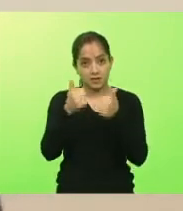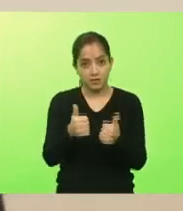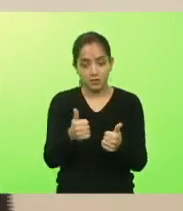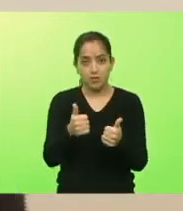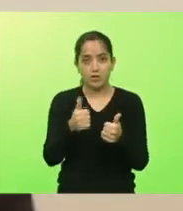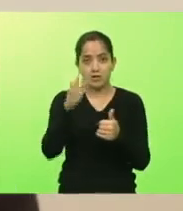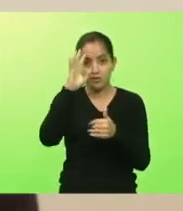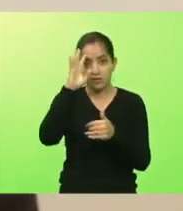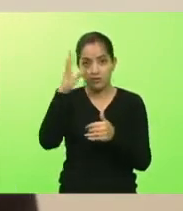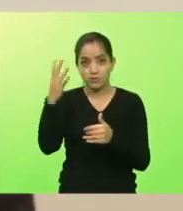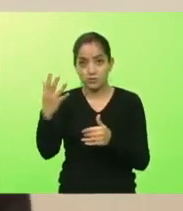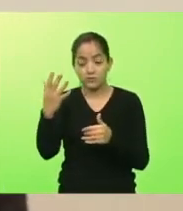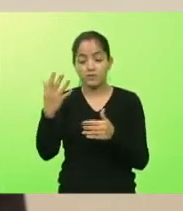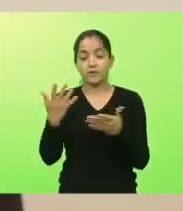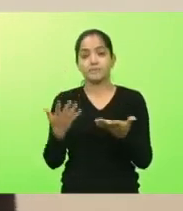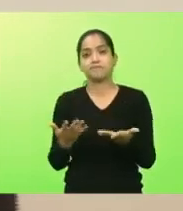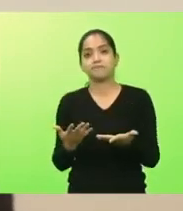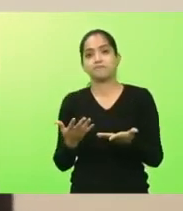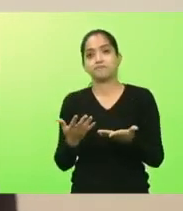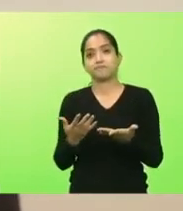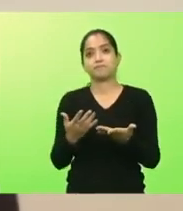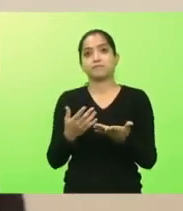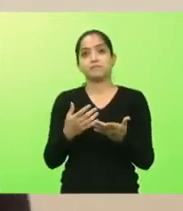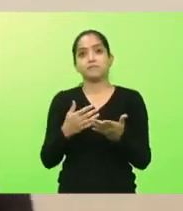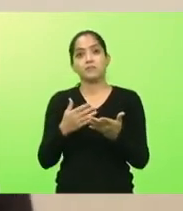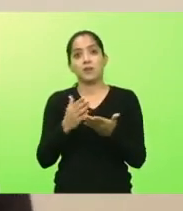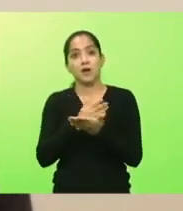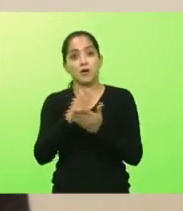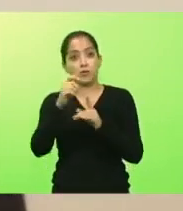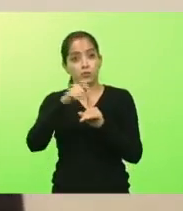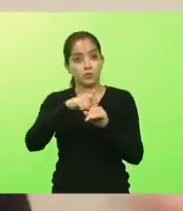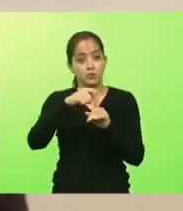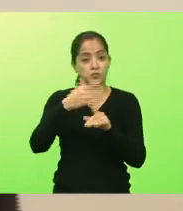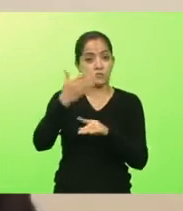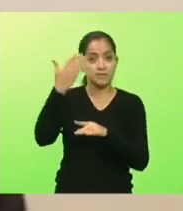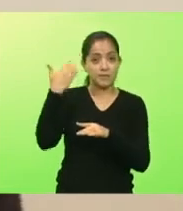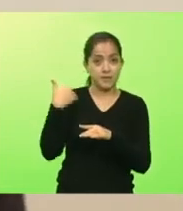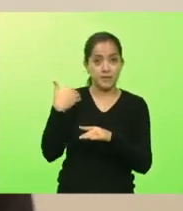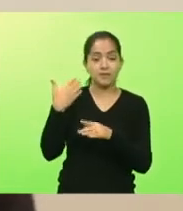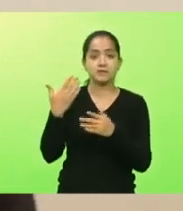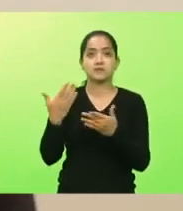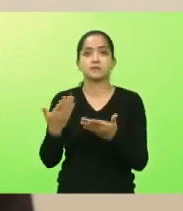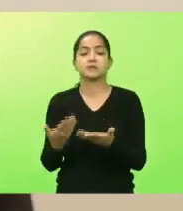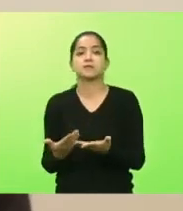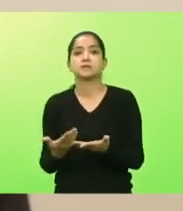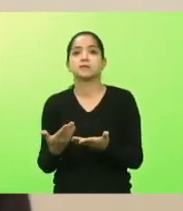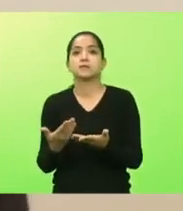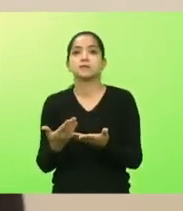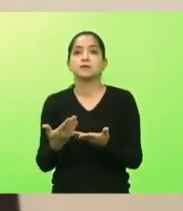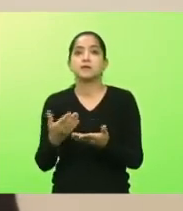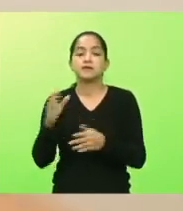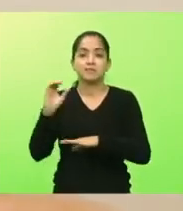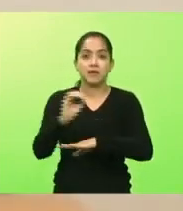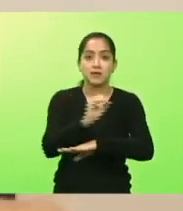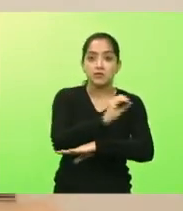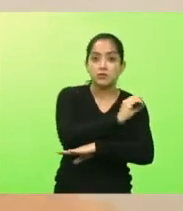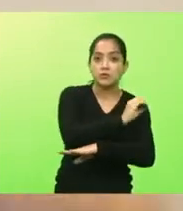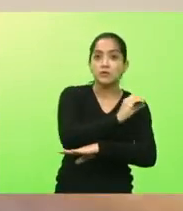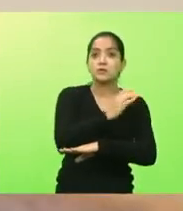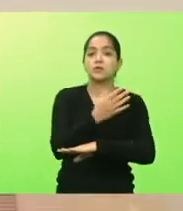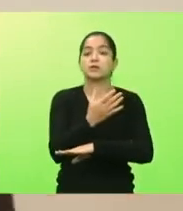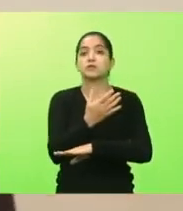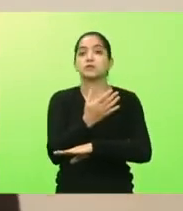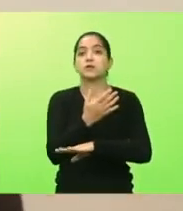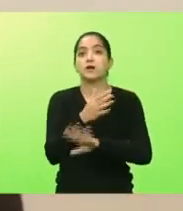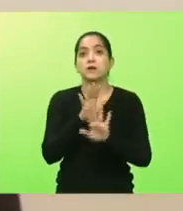Aqui há poucos meses nós estávamos aqui na região oeste asfixiado com essa condição, conseguimos